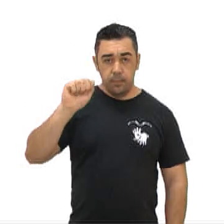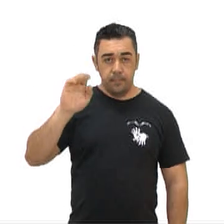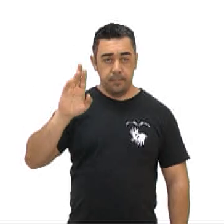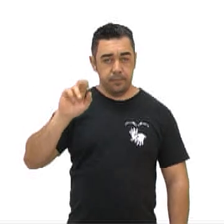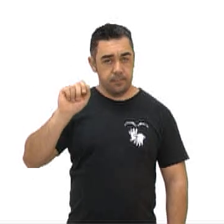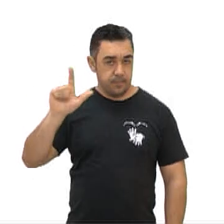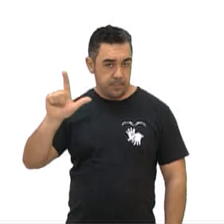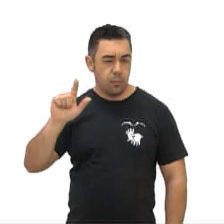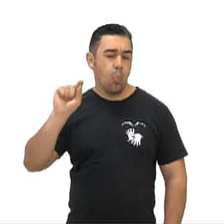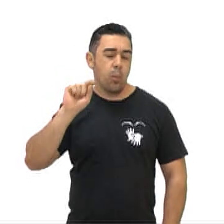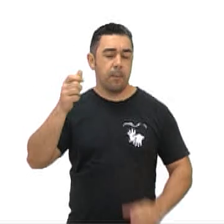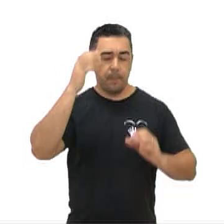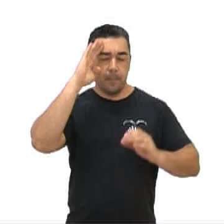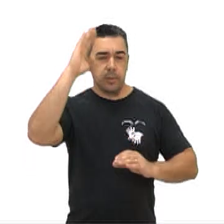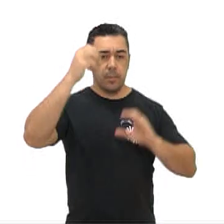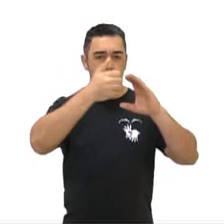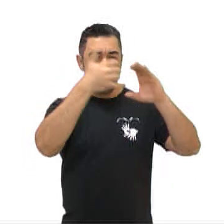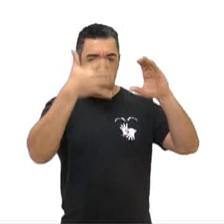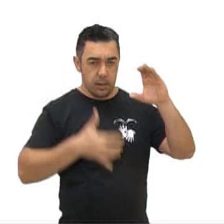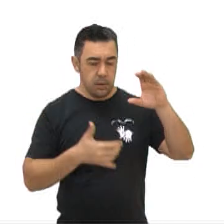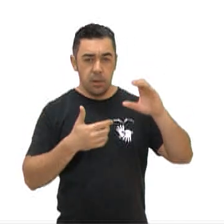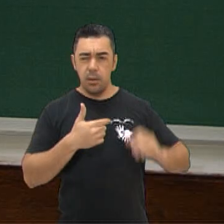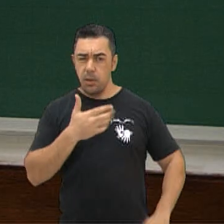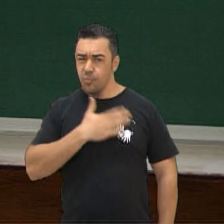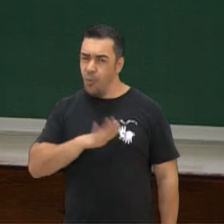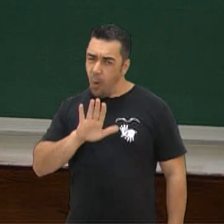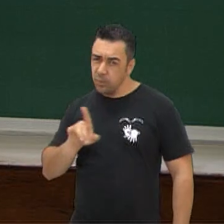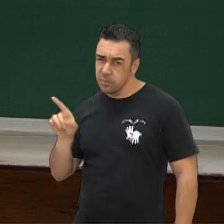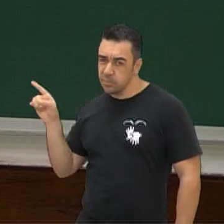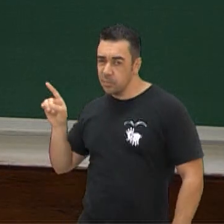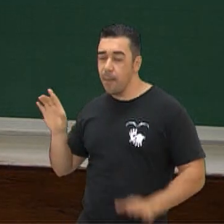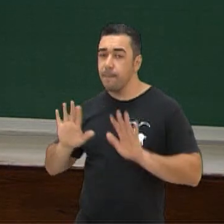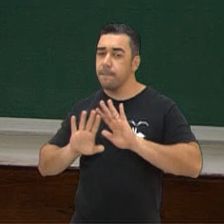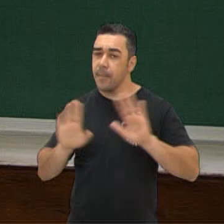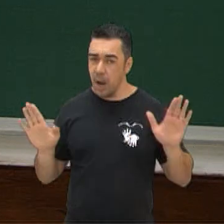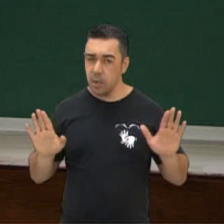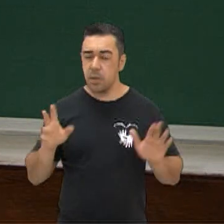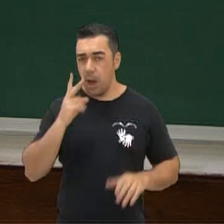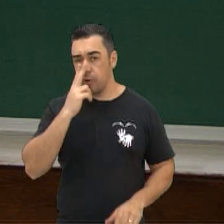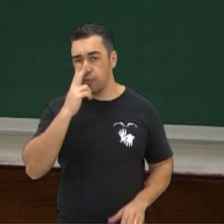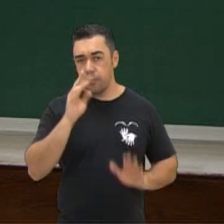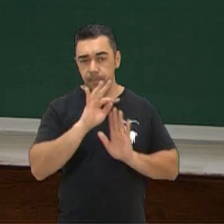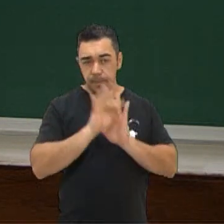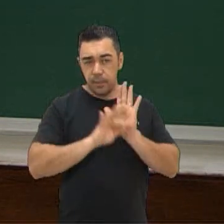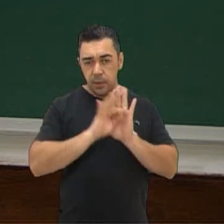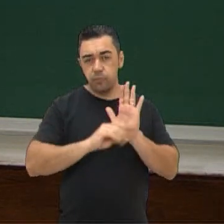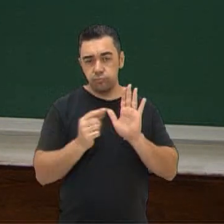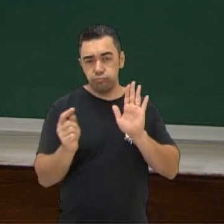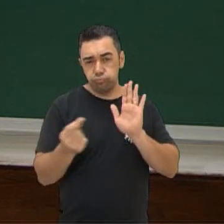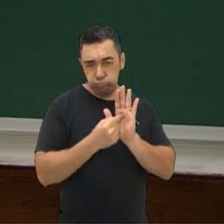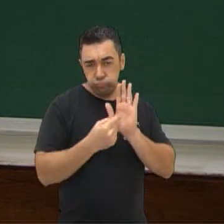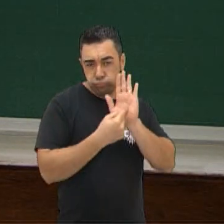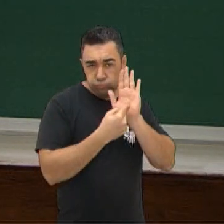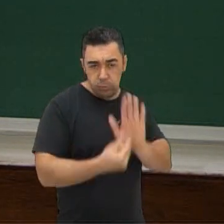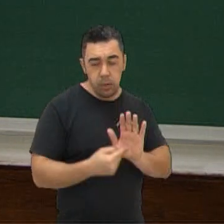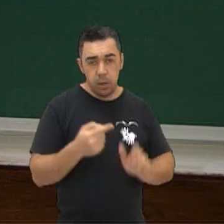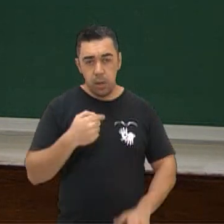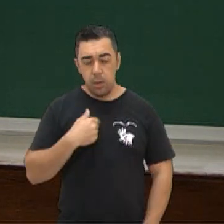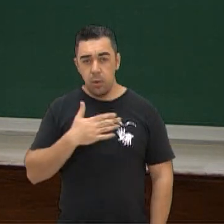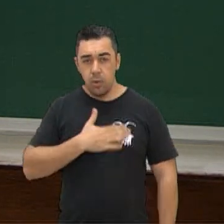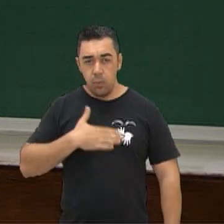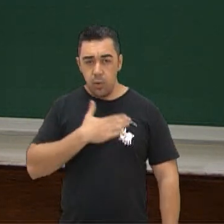principais características. Volto a repetir sempre, eu não gosto desse tipo de abordagem, acho que o texto é autônomo e eu prefiro as